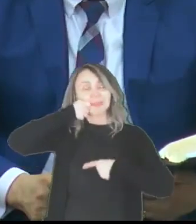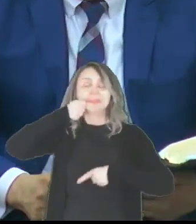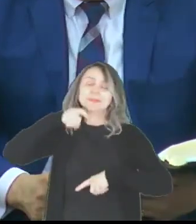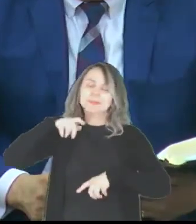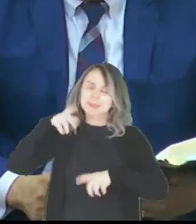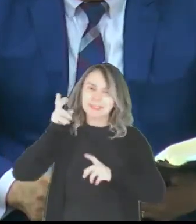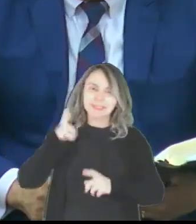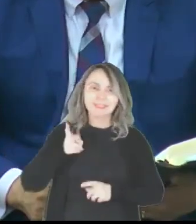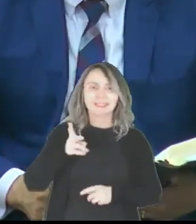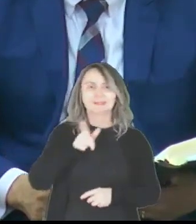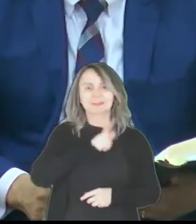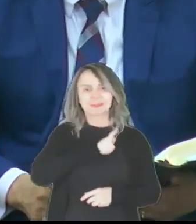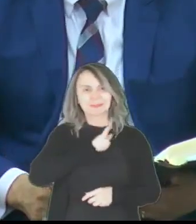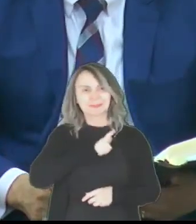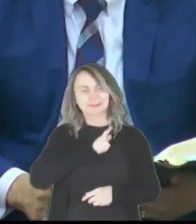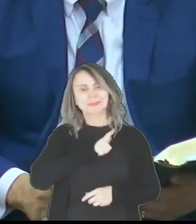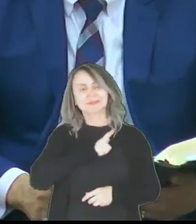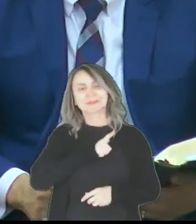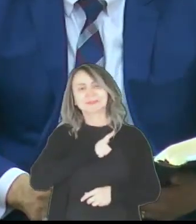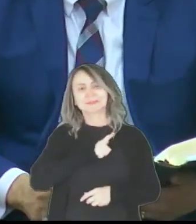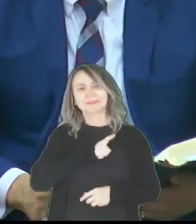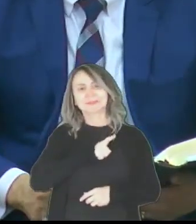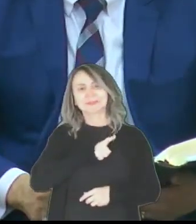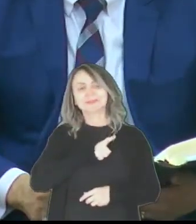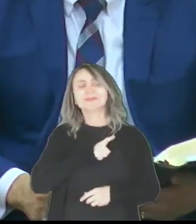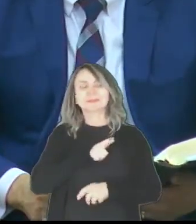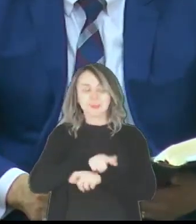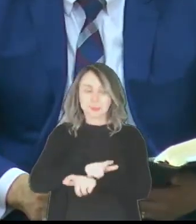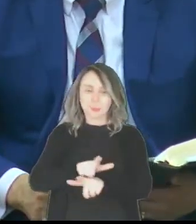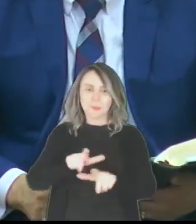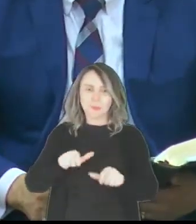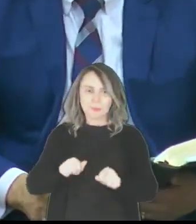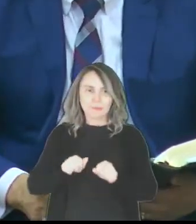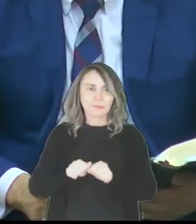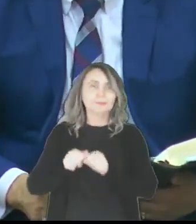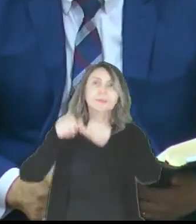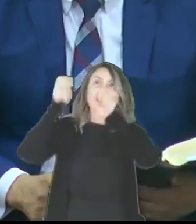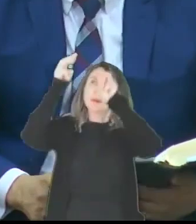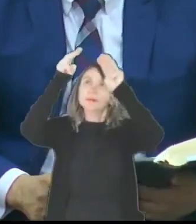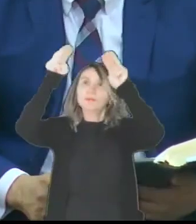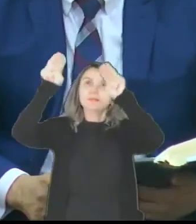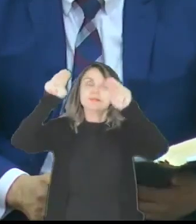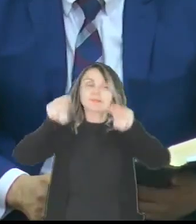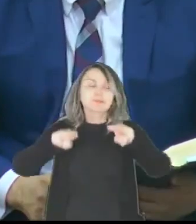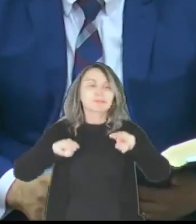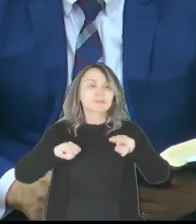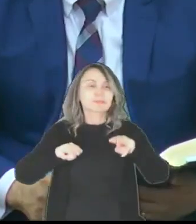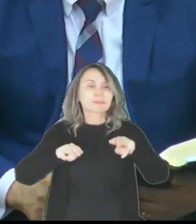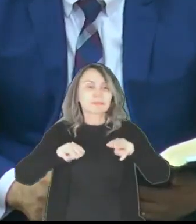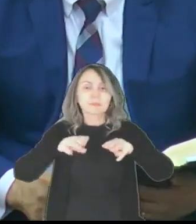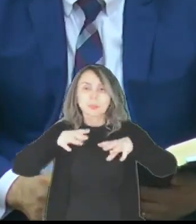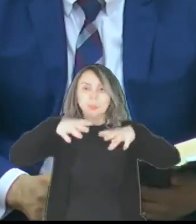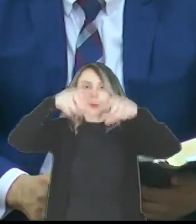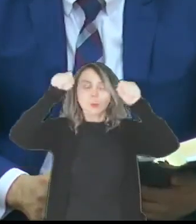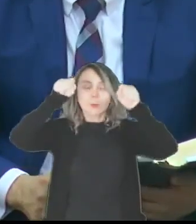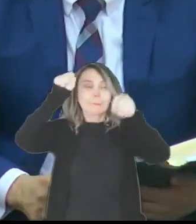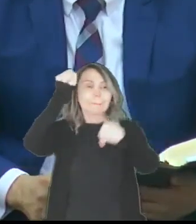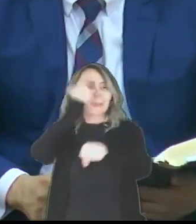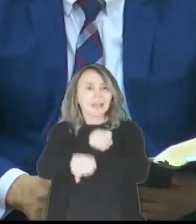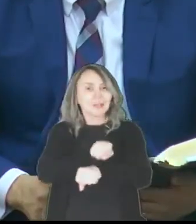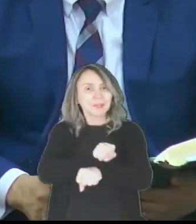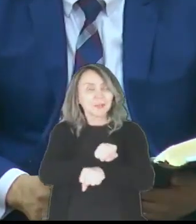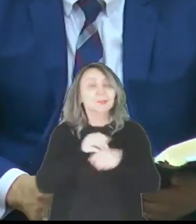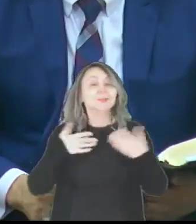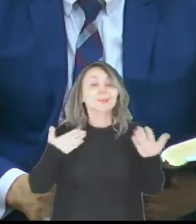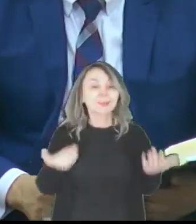que esse pão só parou de cair quando eles entraram na terra de Canaã. Quando eles entraram